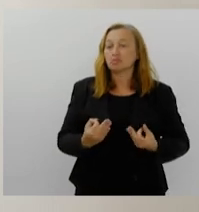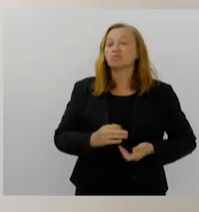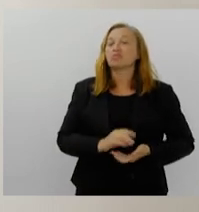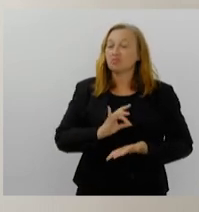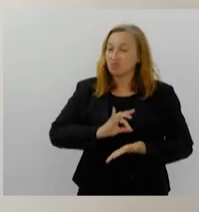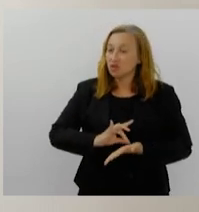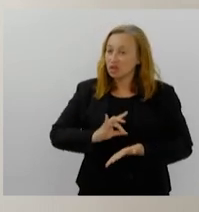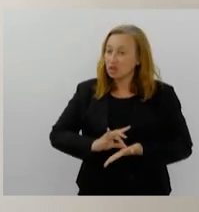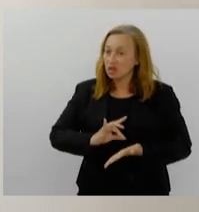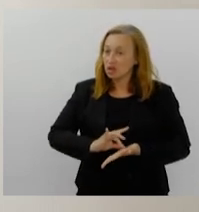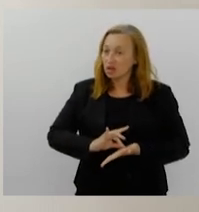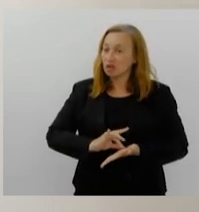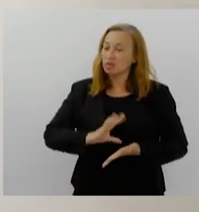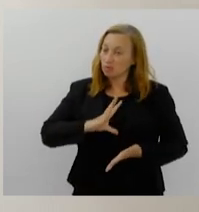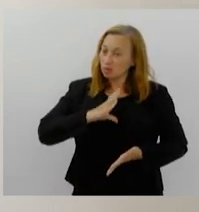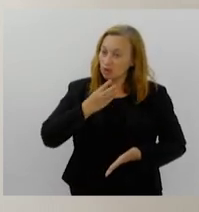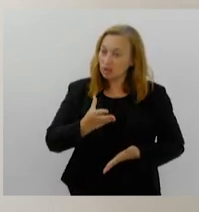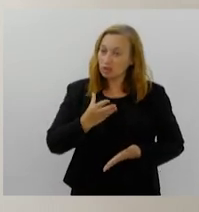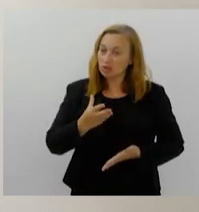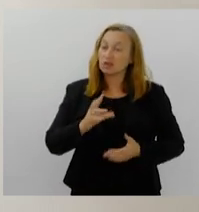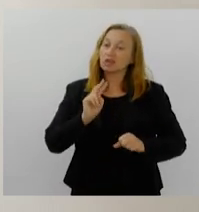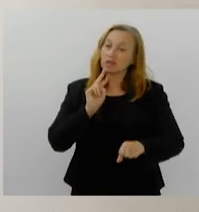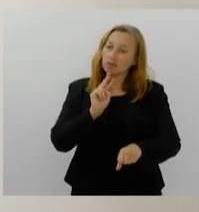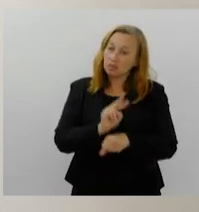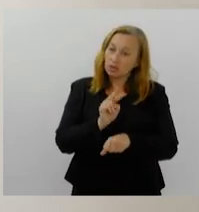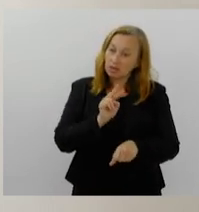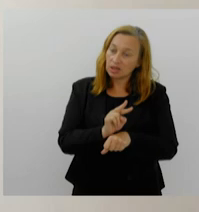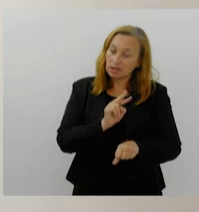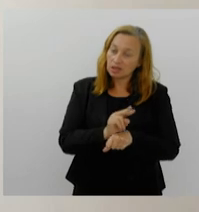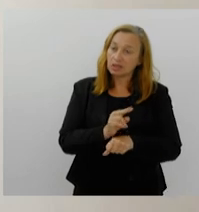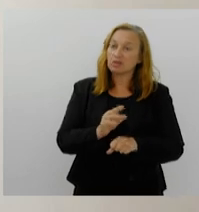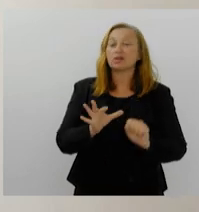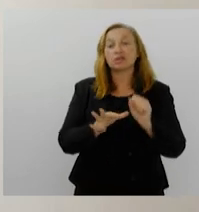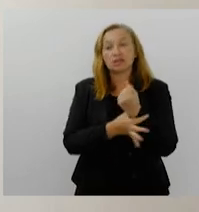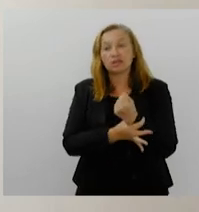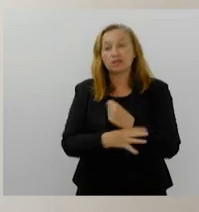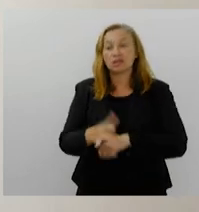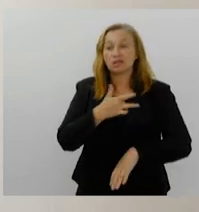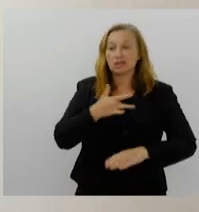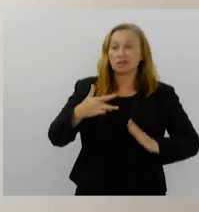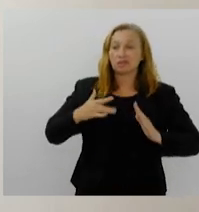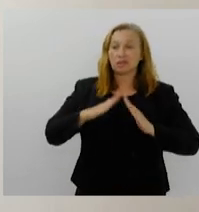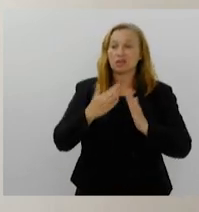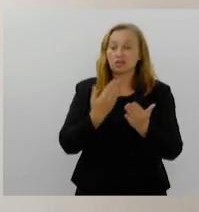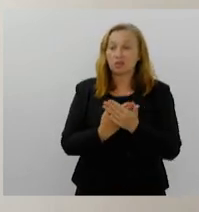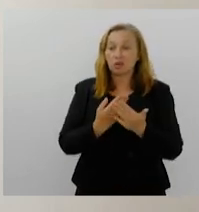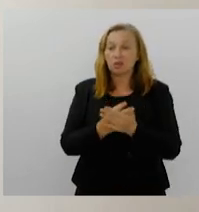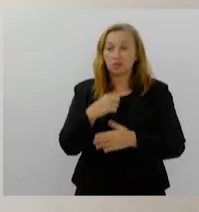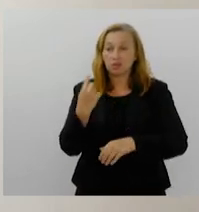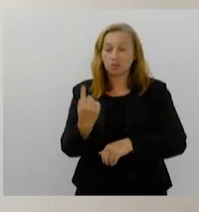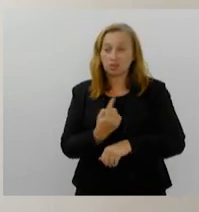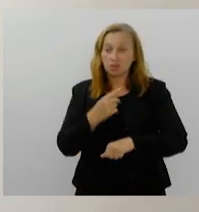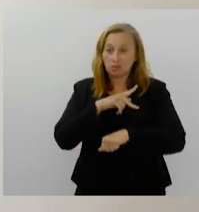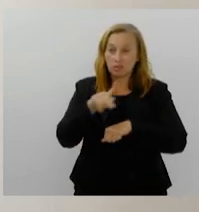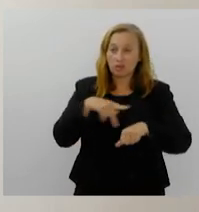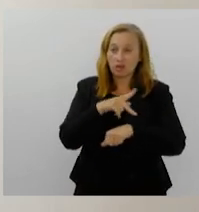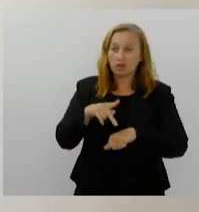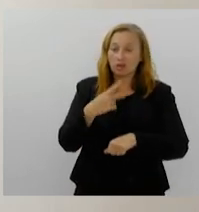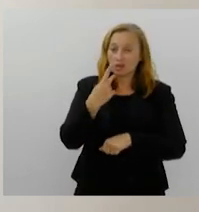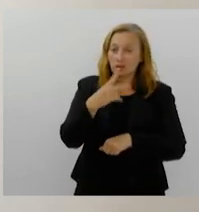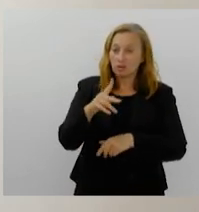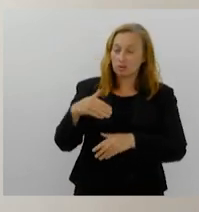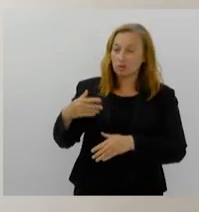verdadeiro herói na promoção da segurança e da saúde nas escolas do nosso país. Que o legado do senhor